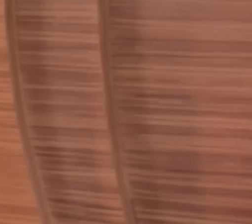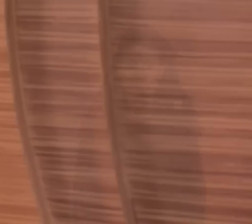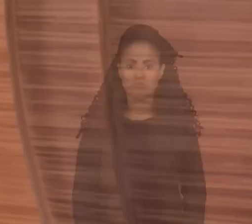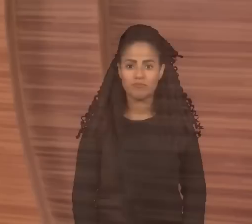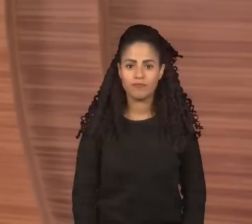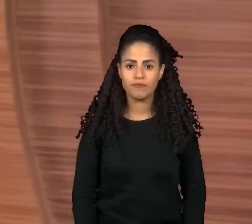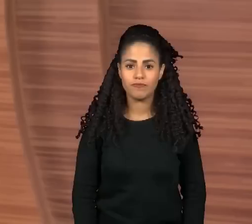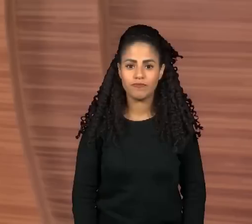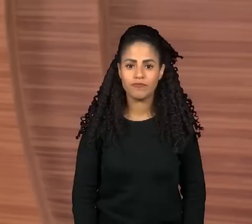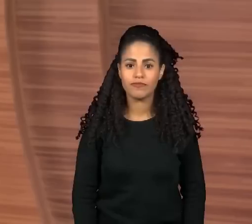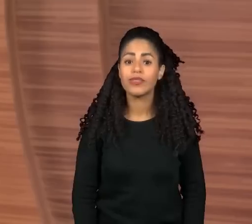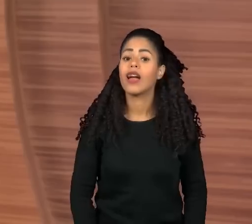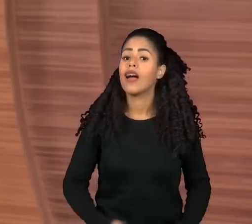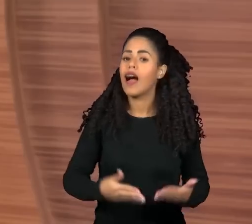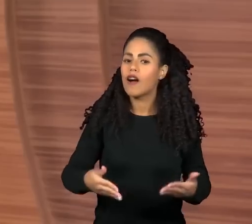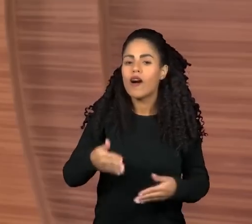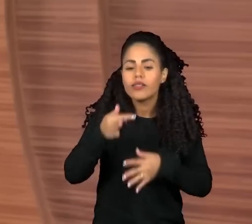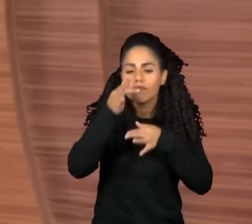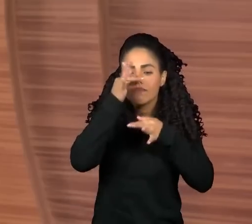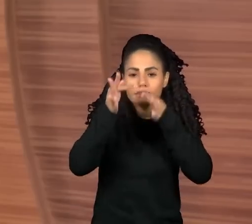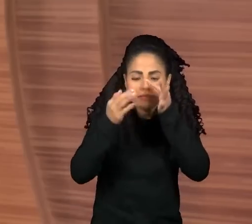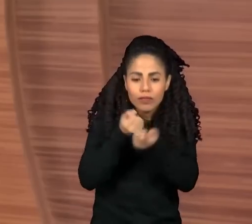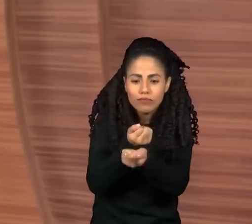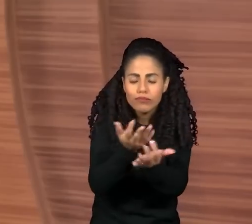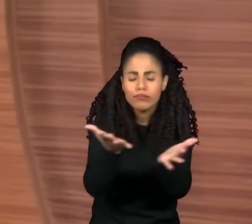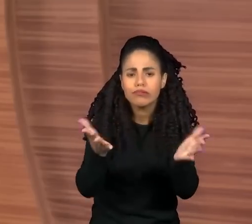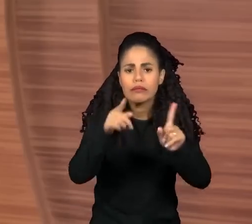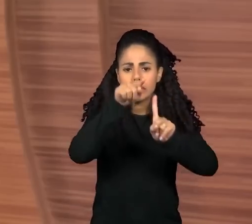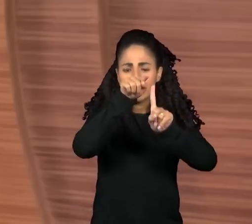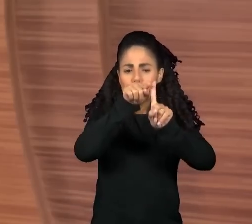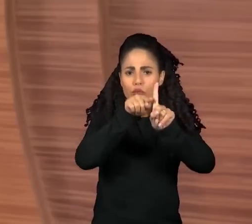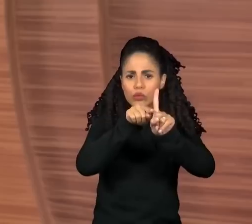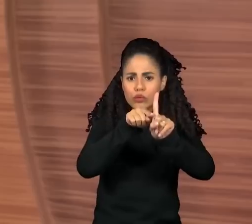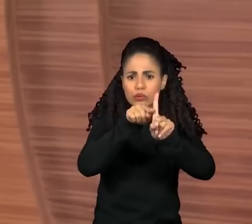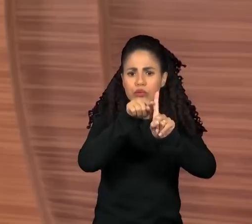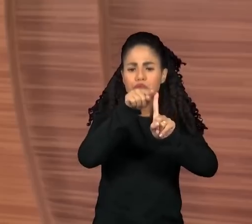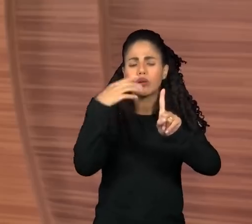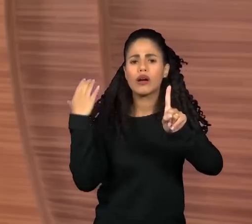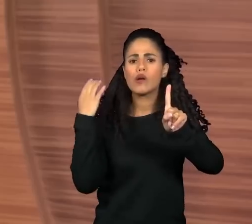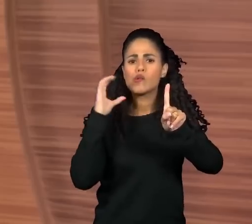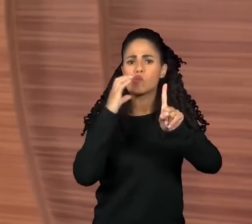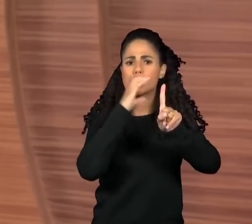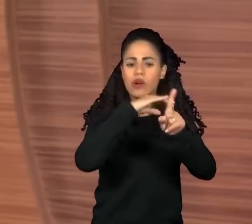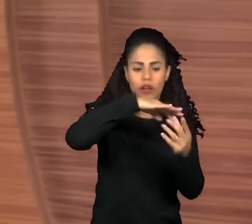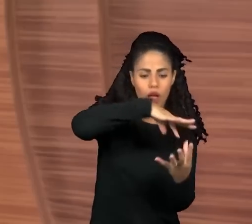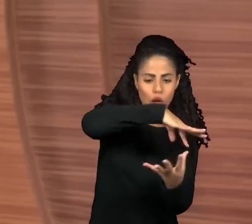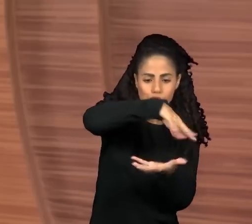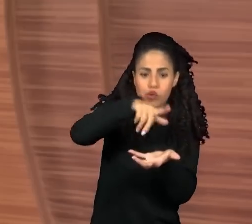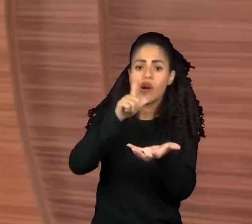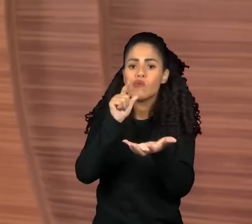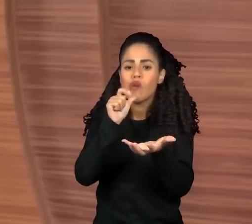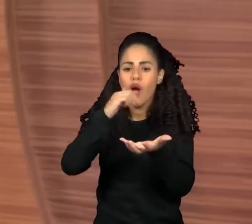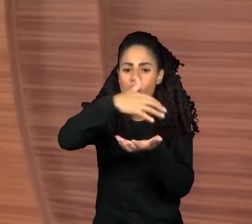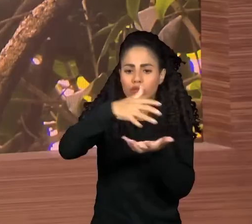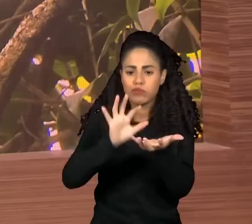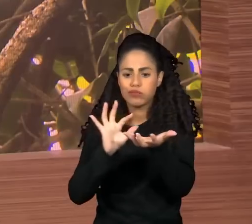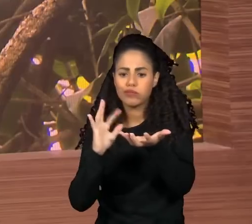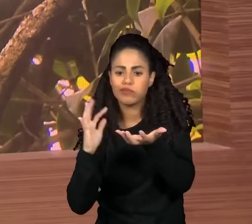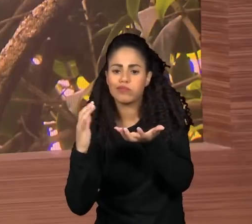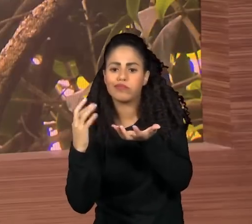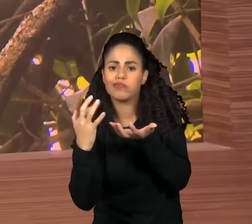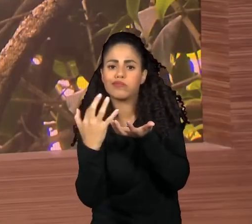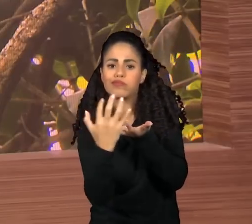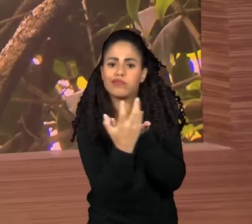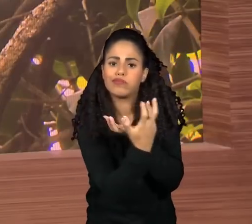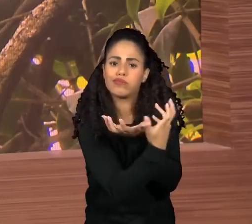A primavera, com altas temperaturas, alerta para o impacto do fenômeno El Niño e das mudanças climáticas.